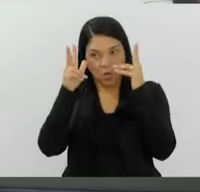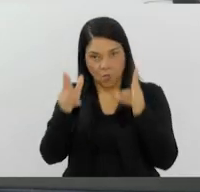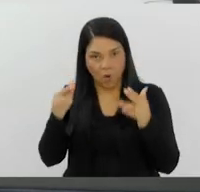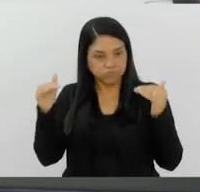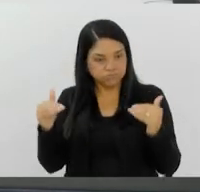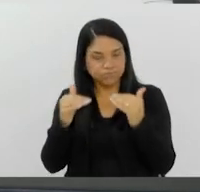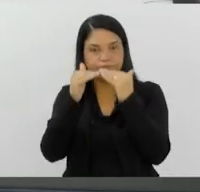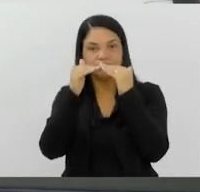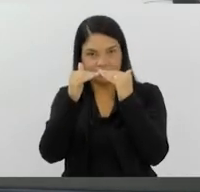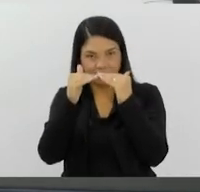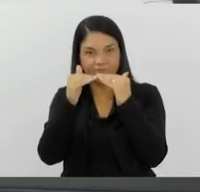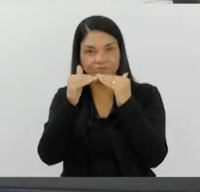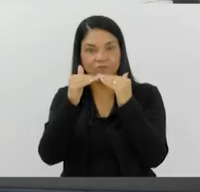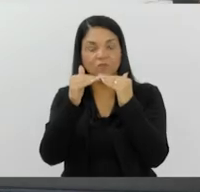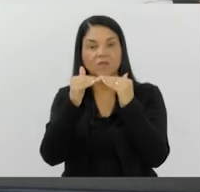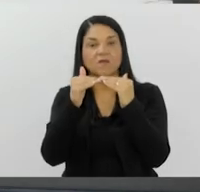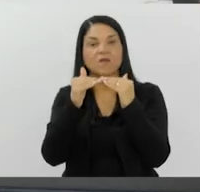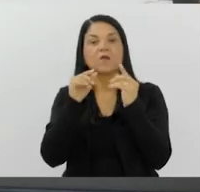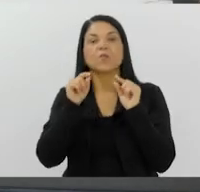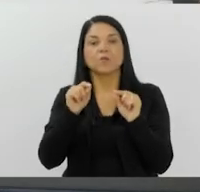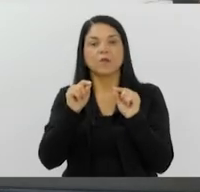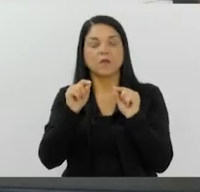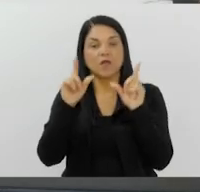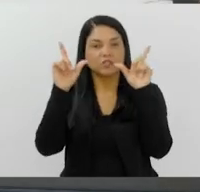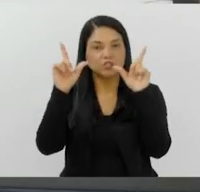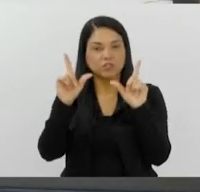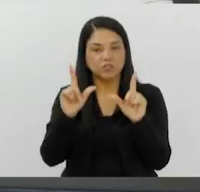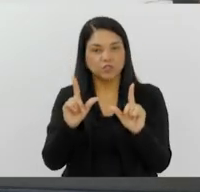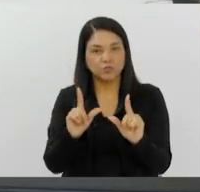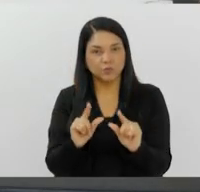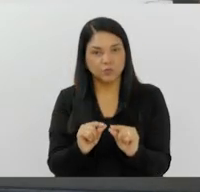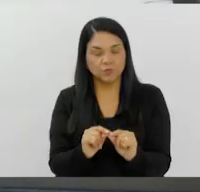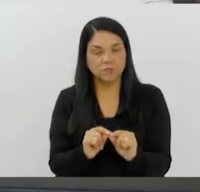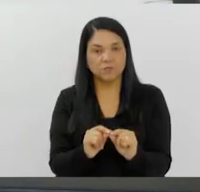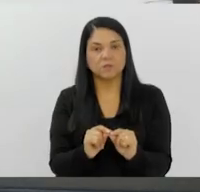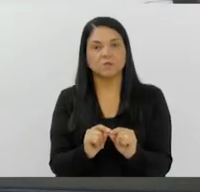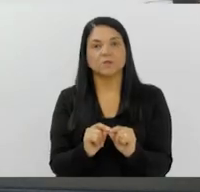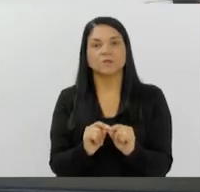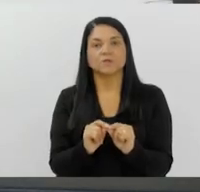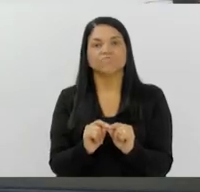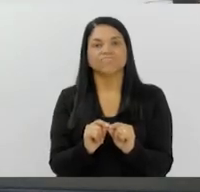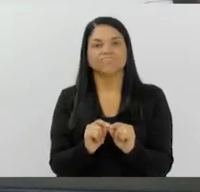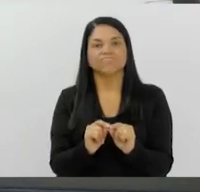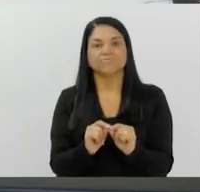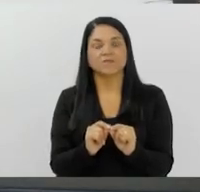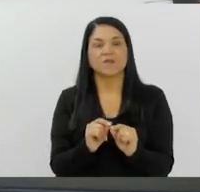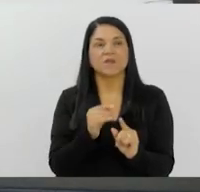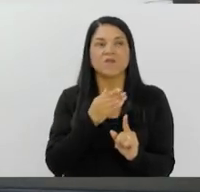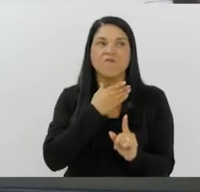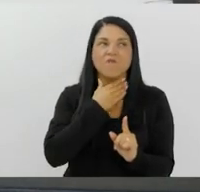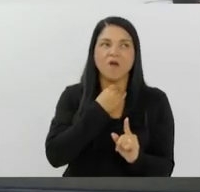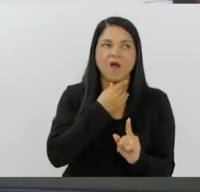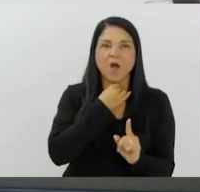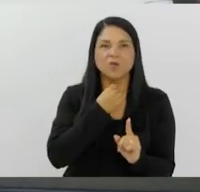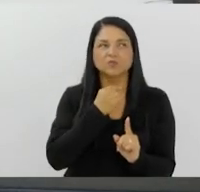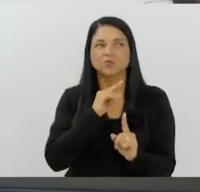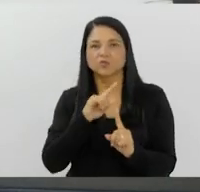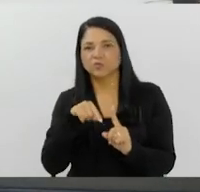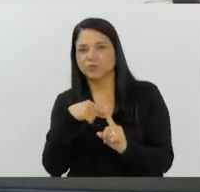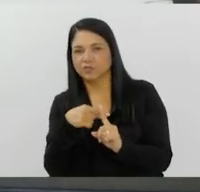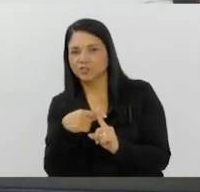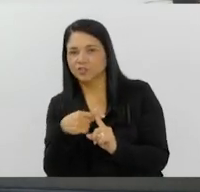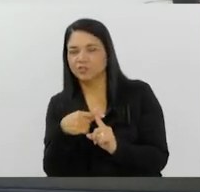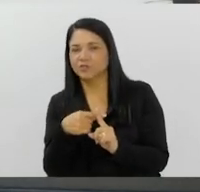comum que é a diminuição basicamente de eventuais falsos positivos e tudo aquilo